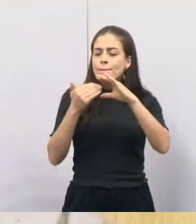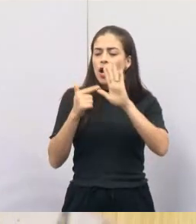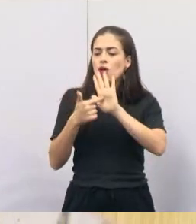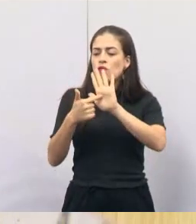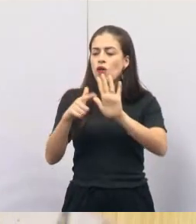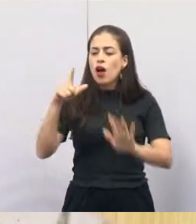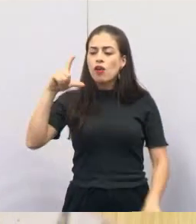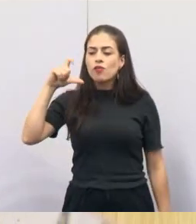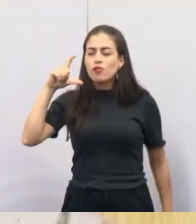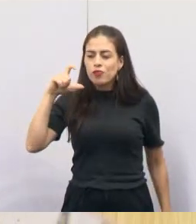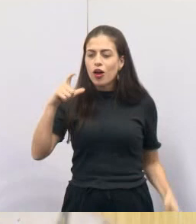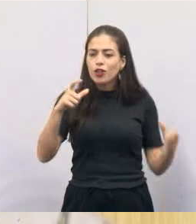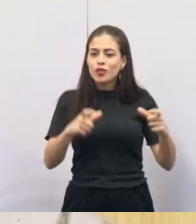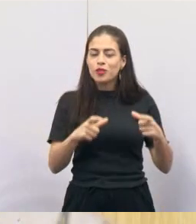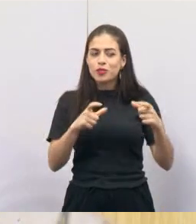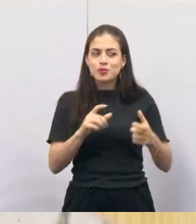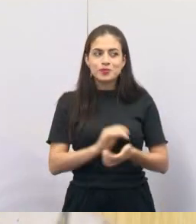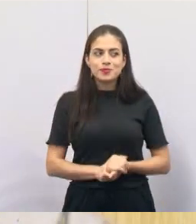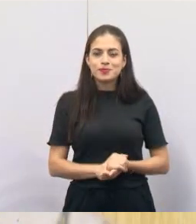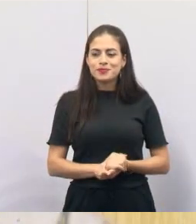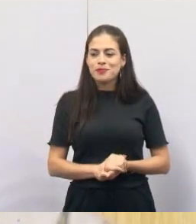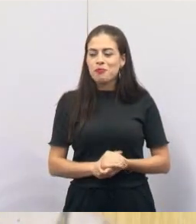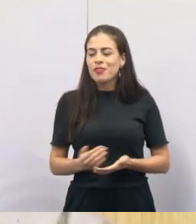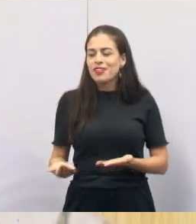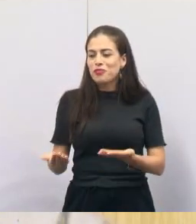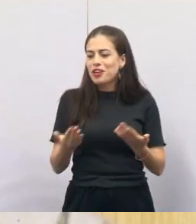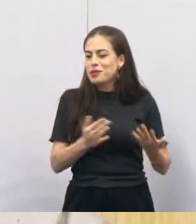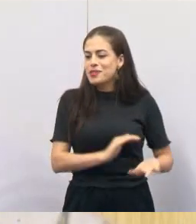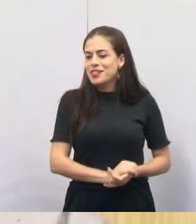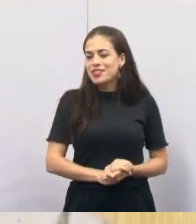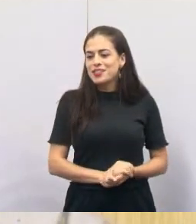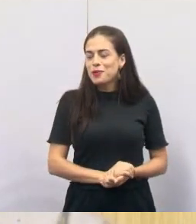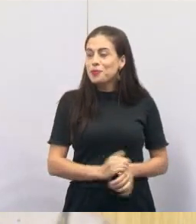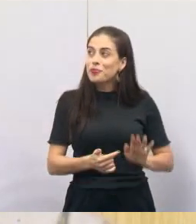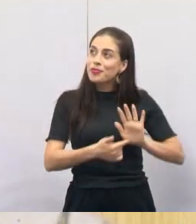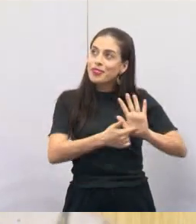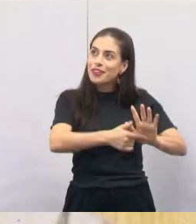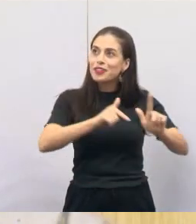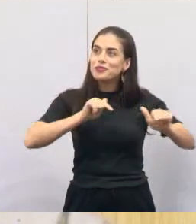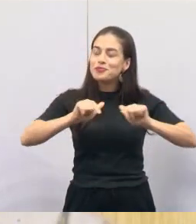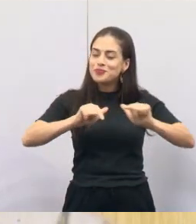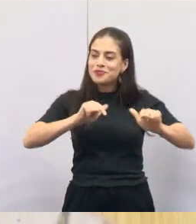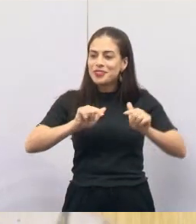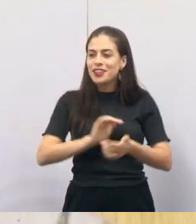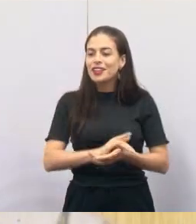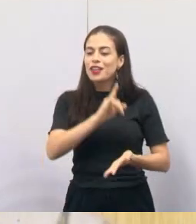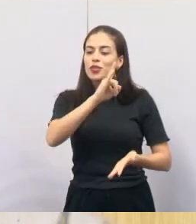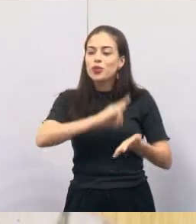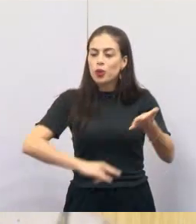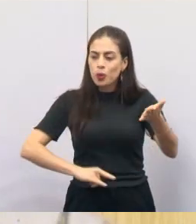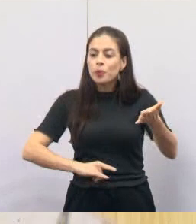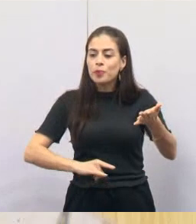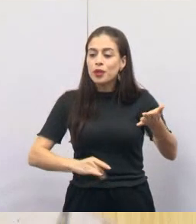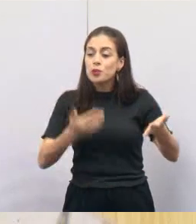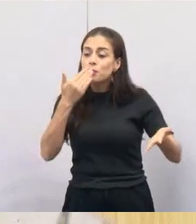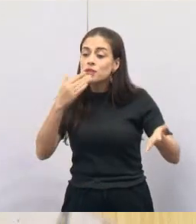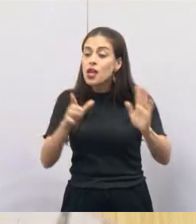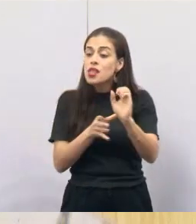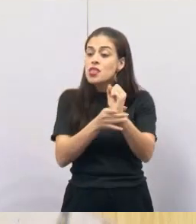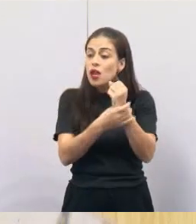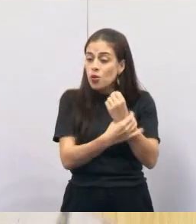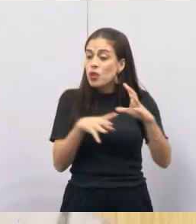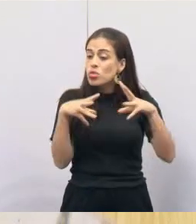local. Diante do exposto, requeremos os serviços apontados nesse documento, objetivando segurança e tranquilidade a